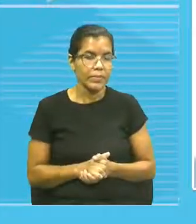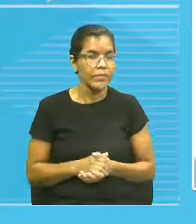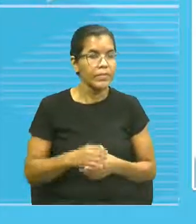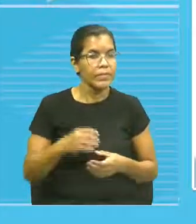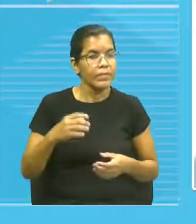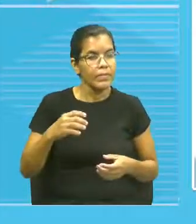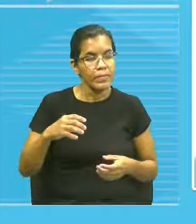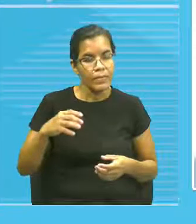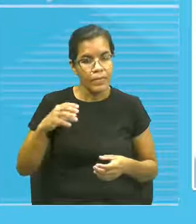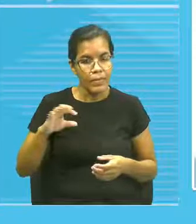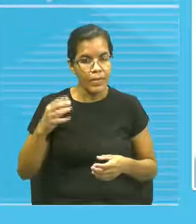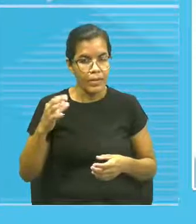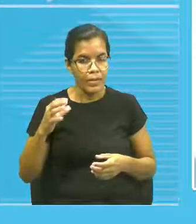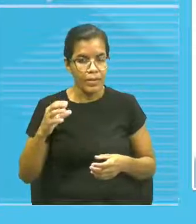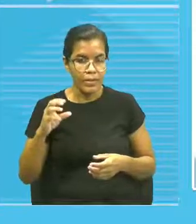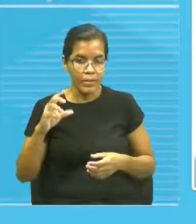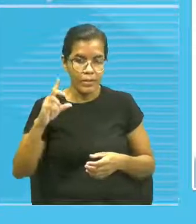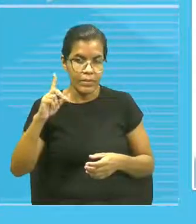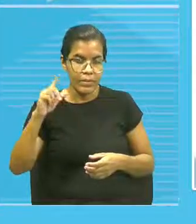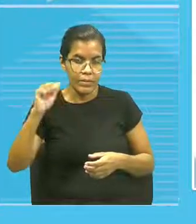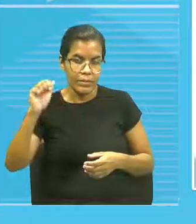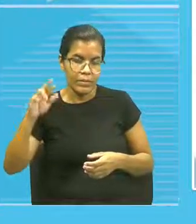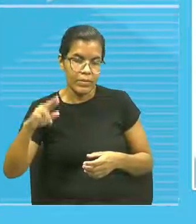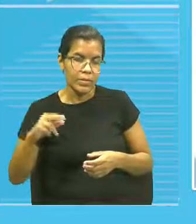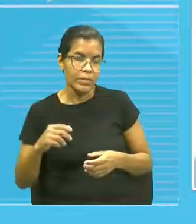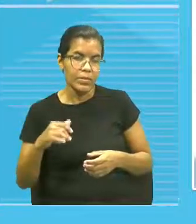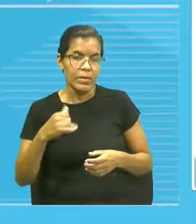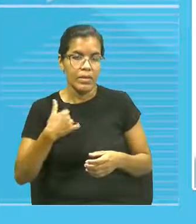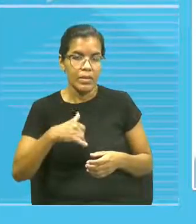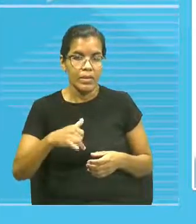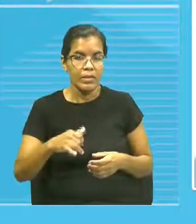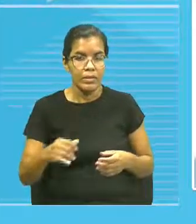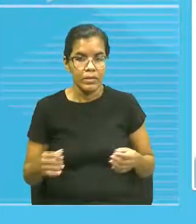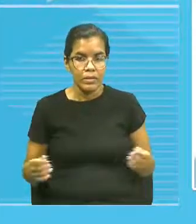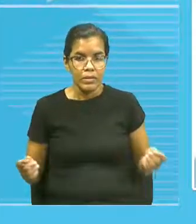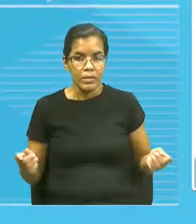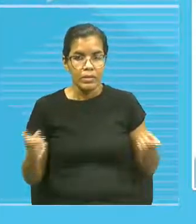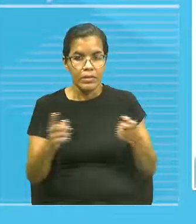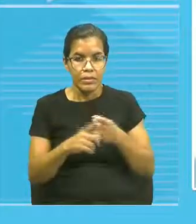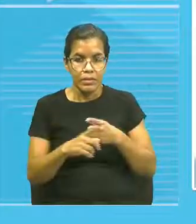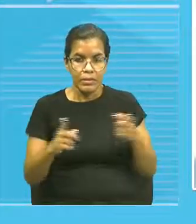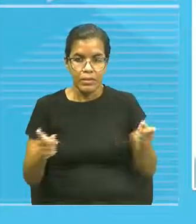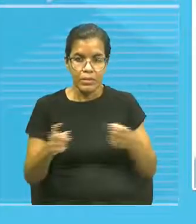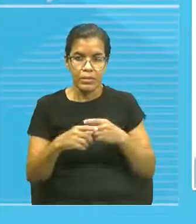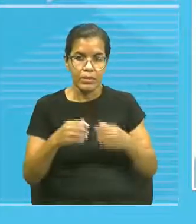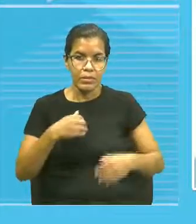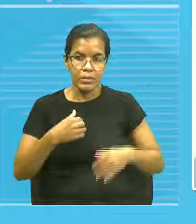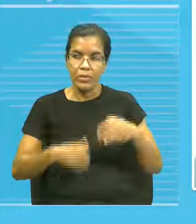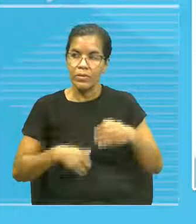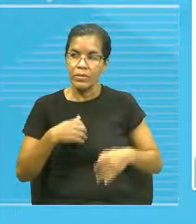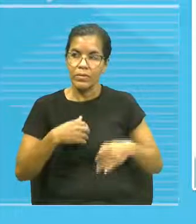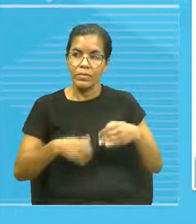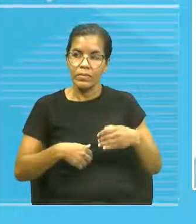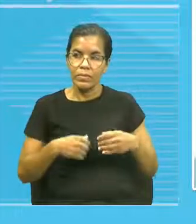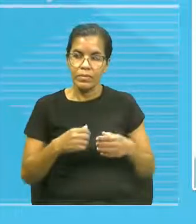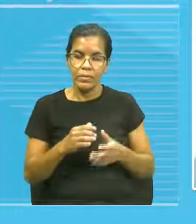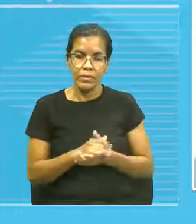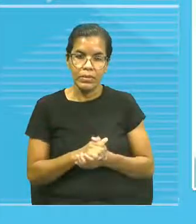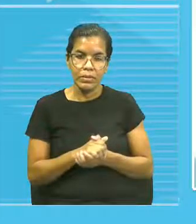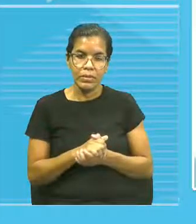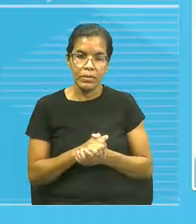o calor, energia de transferência de um corpo para o outro, né? fato, já expliquei para vocês. E a caloria é